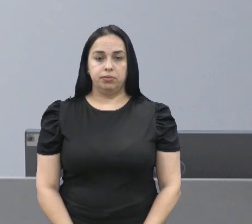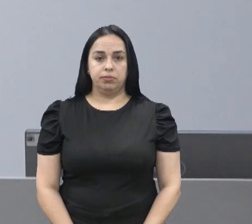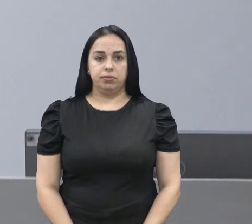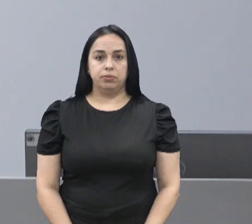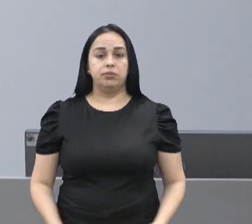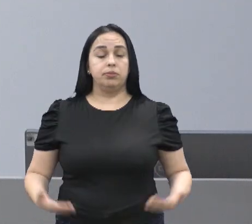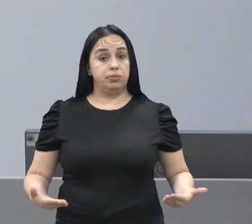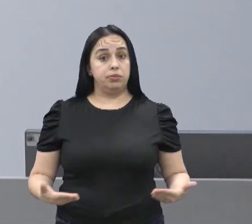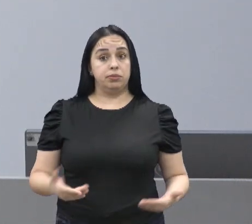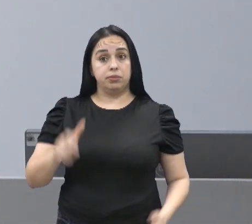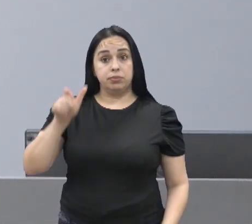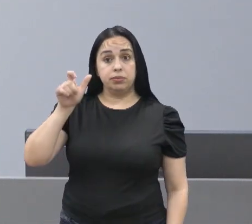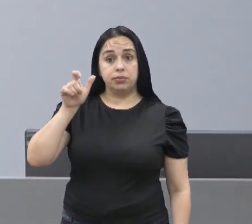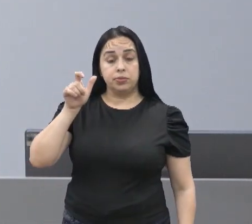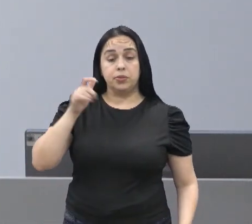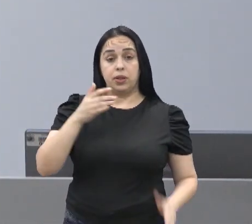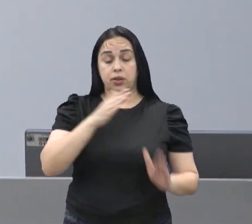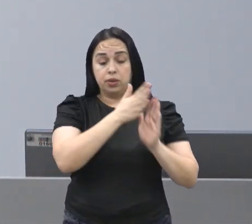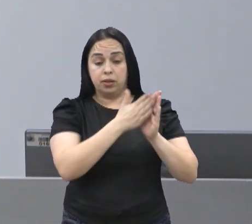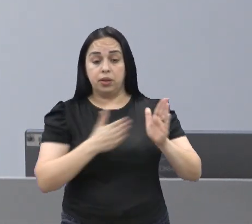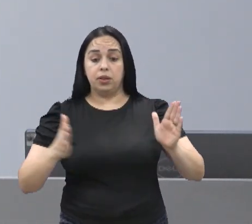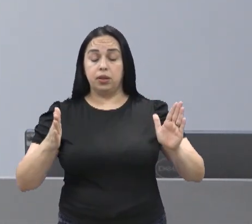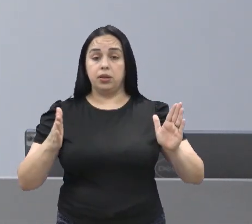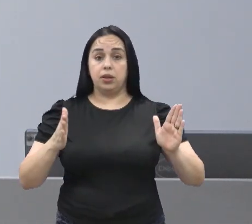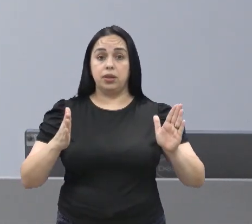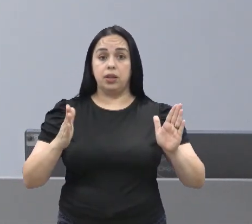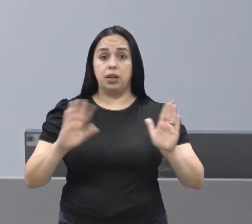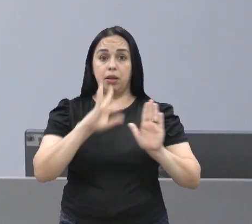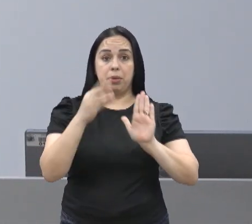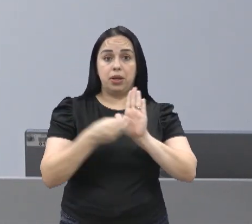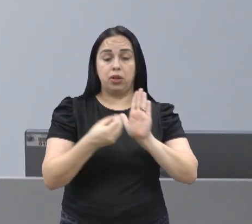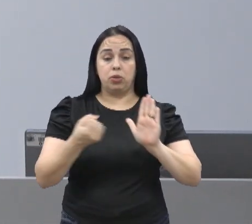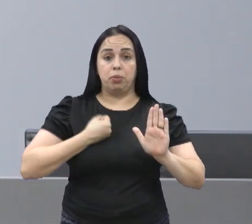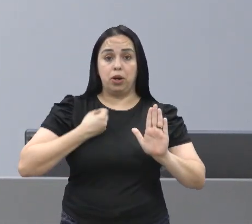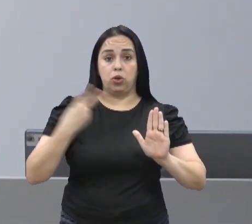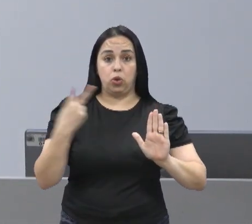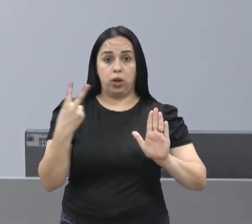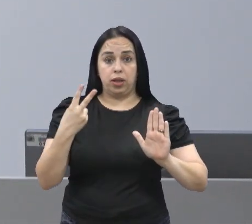Em votação, a tramitação da emenda número 2, de autoria do